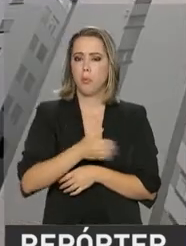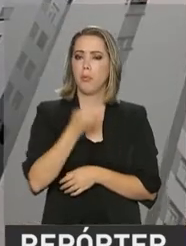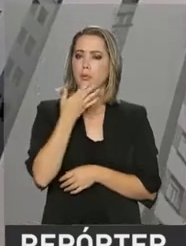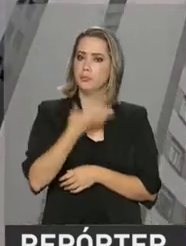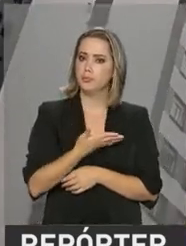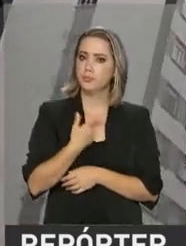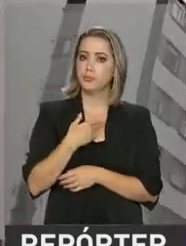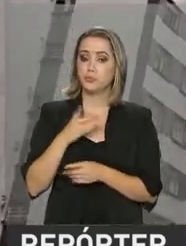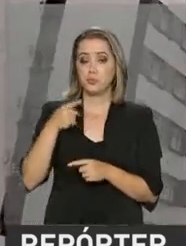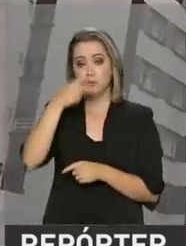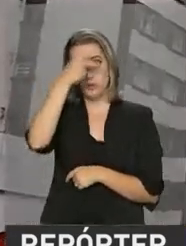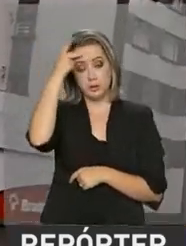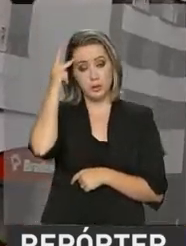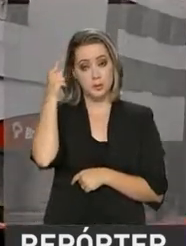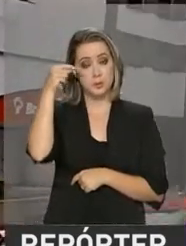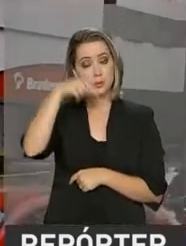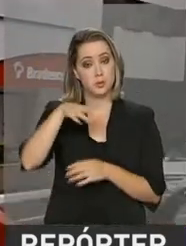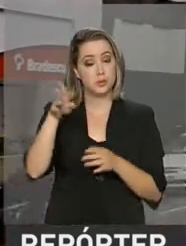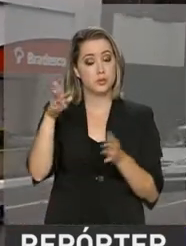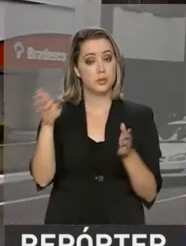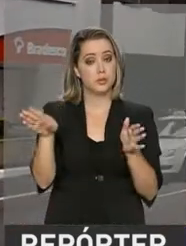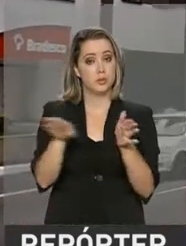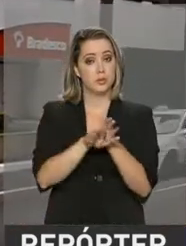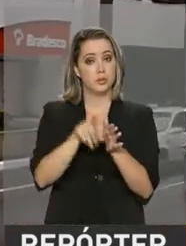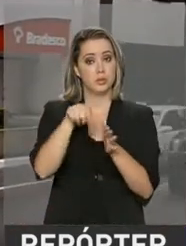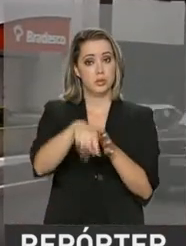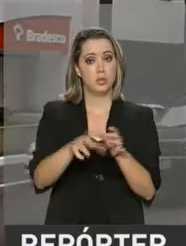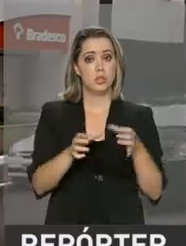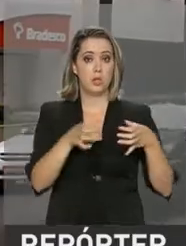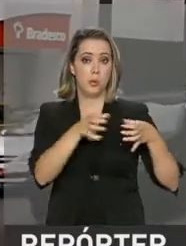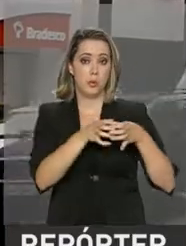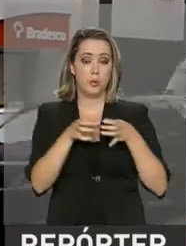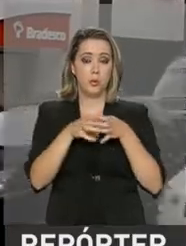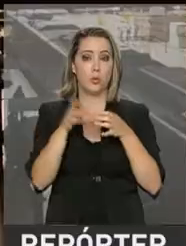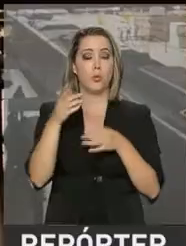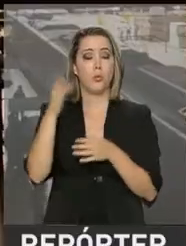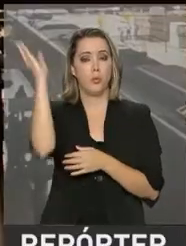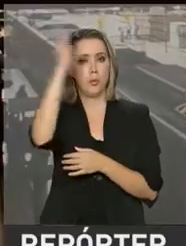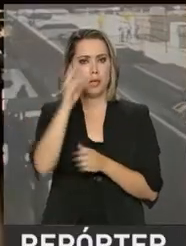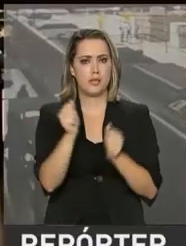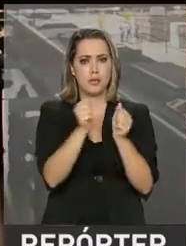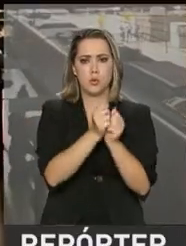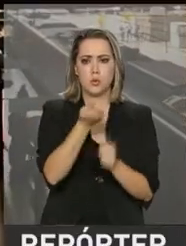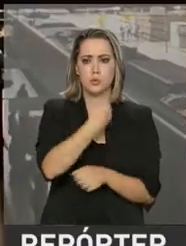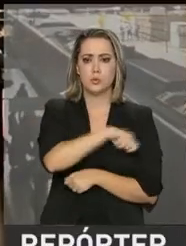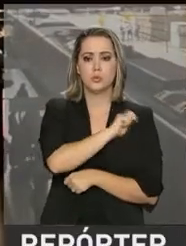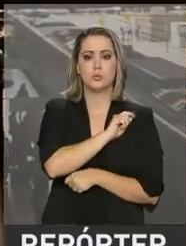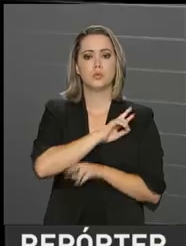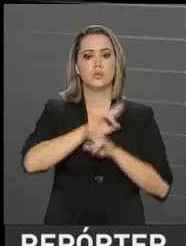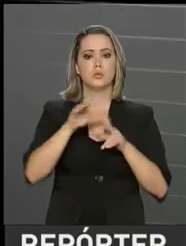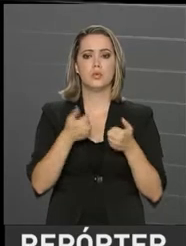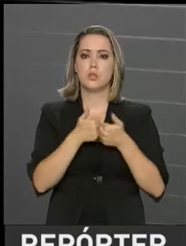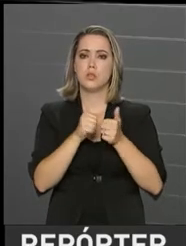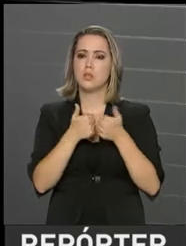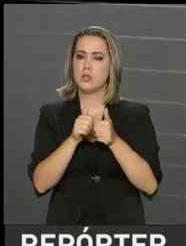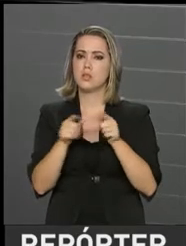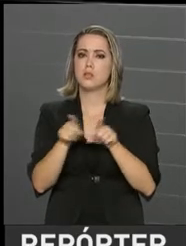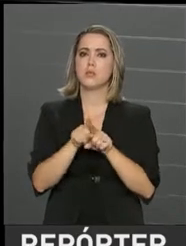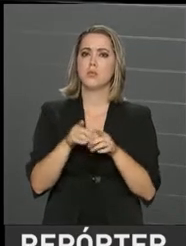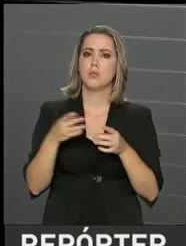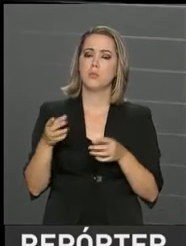participar do Fórum Empresarial Brasil-Espanha, as oportunidades estão em vários setores: transportes, infraestrutura,